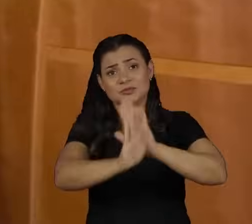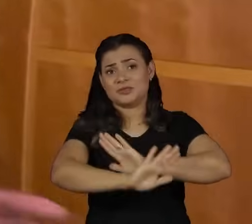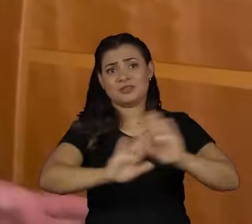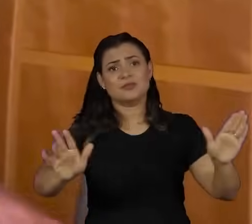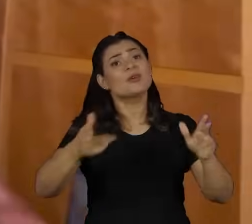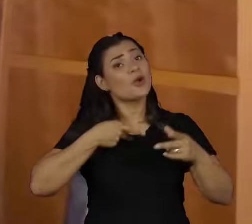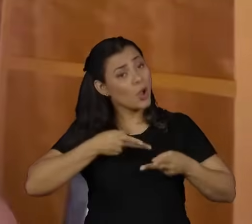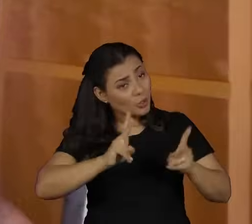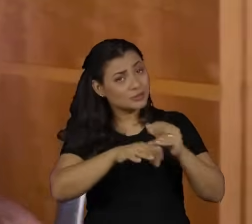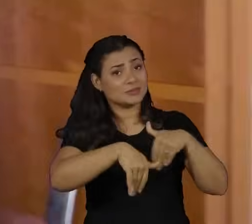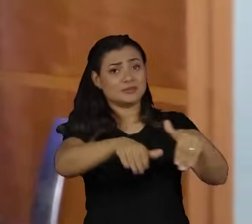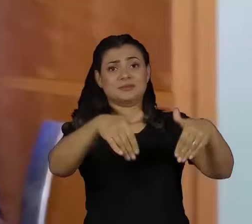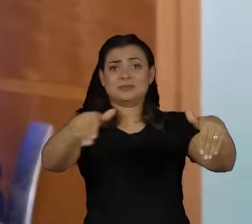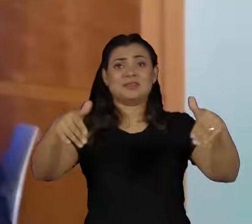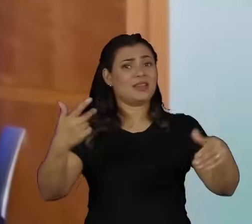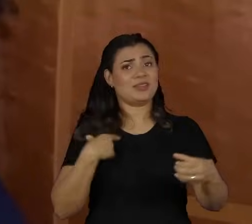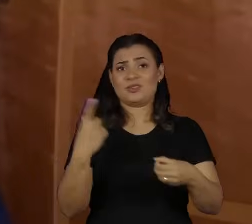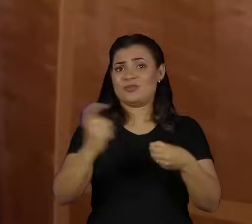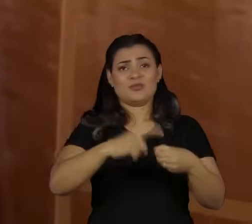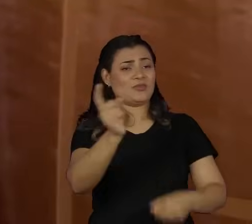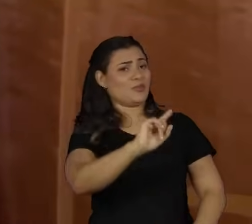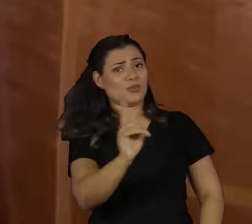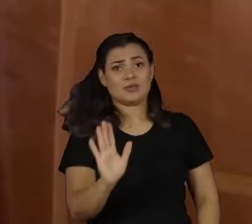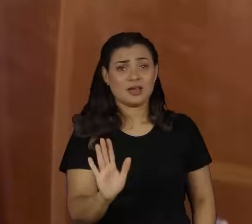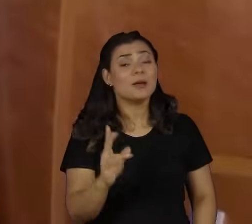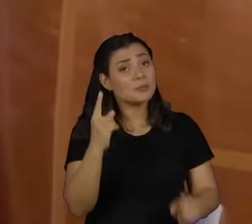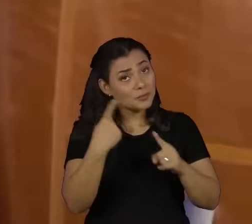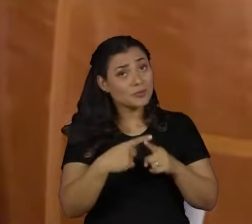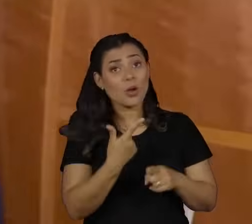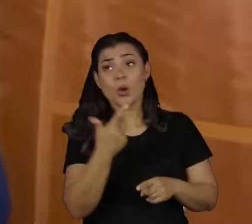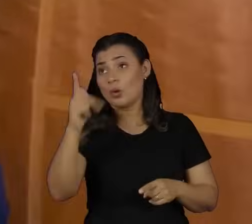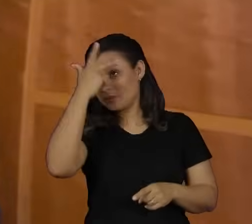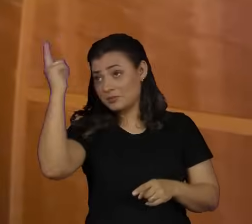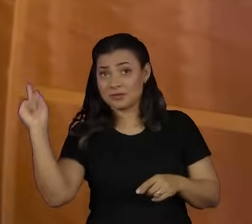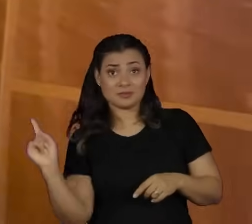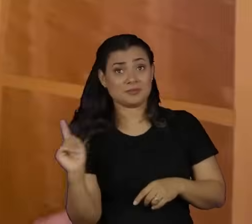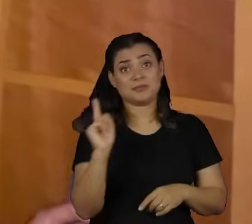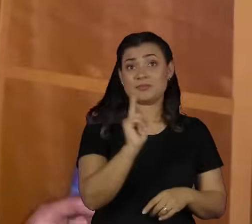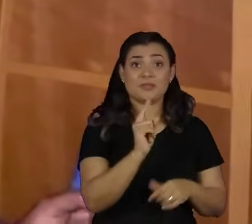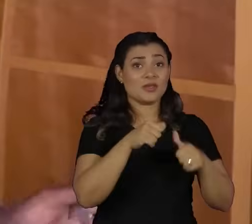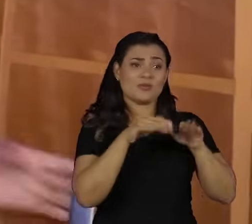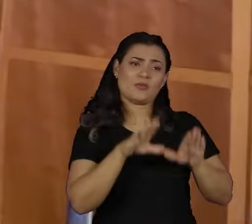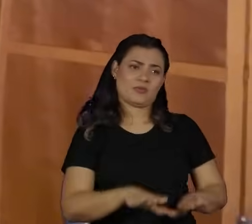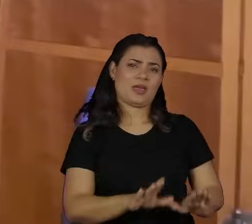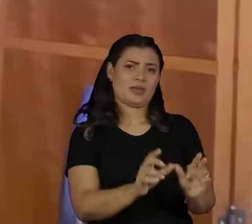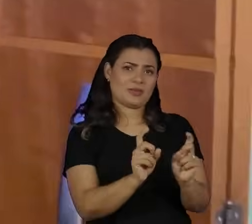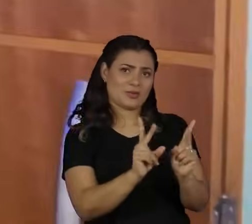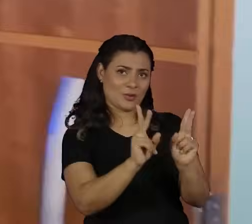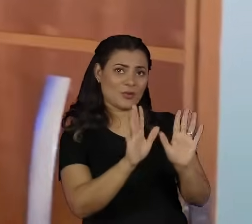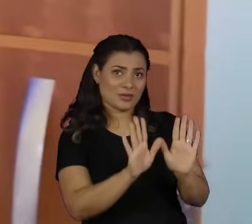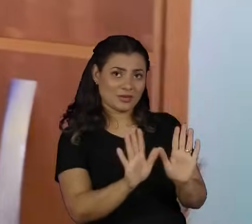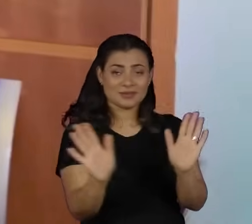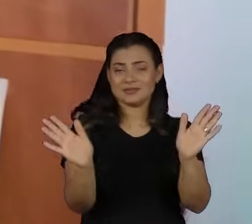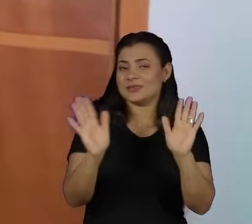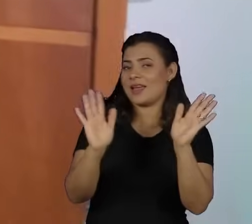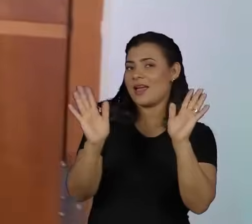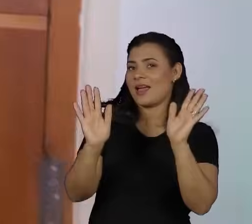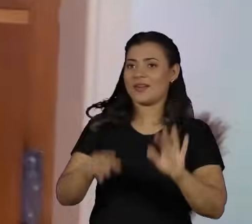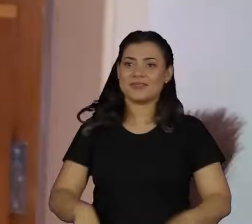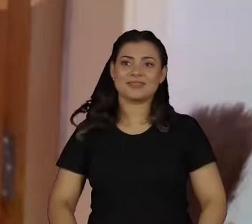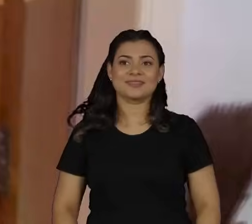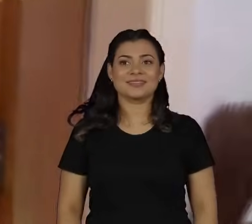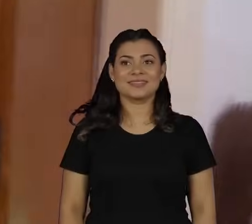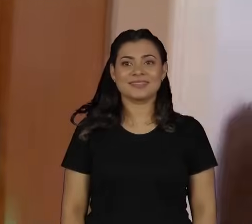Toquem o programa aí sem mim que eu não vou voltar. Arruma outro apresentador aí que eu vou ficar, tá? Eu vou ficar. Vai.